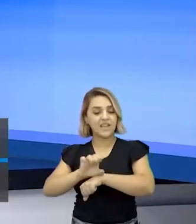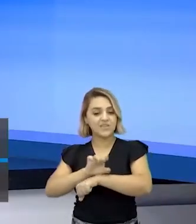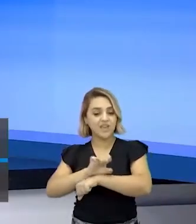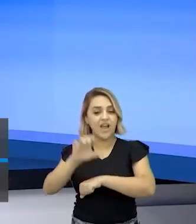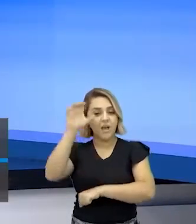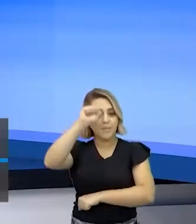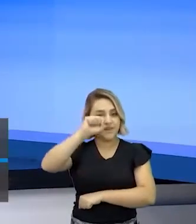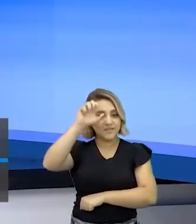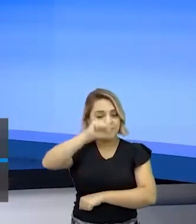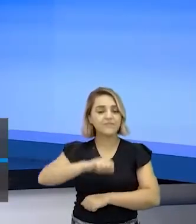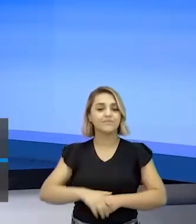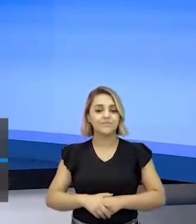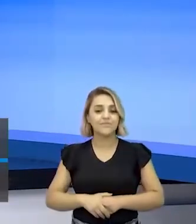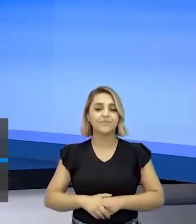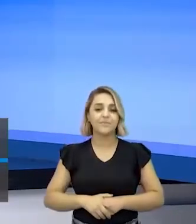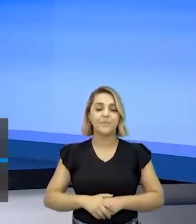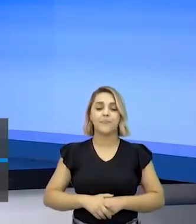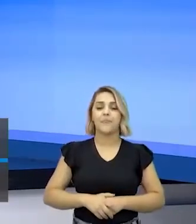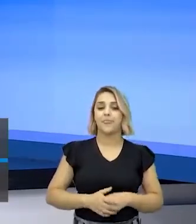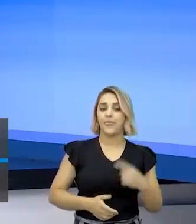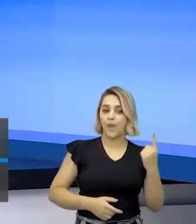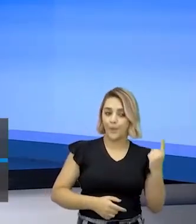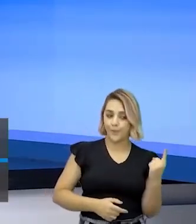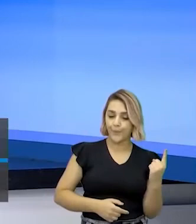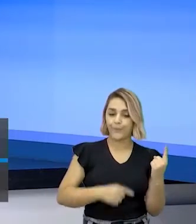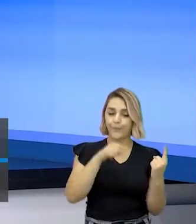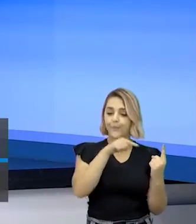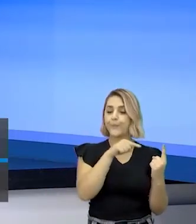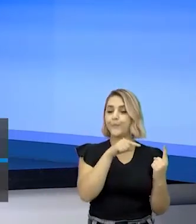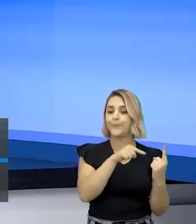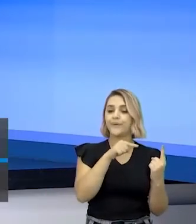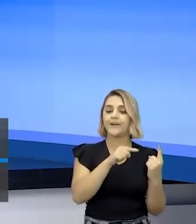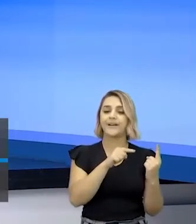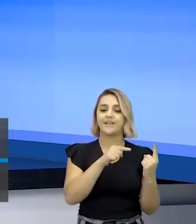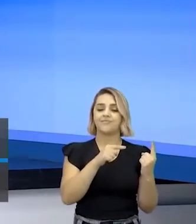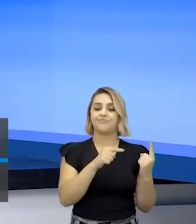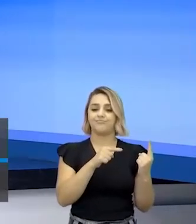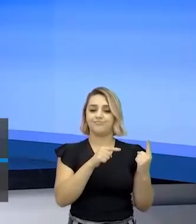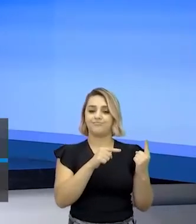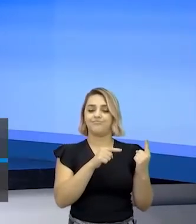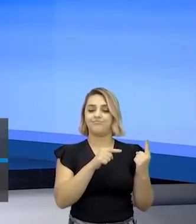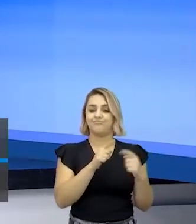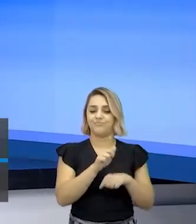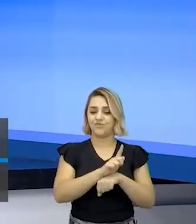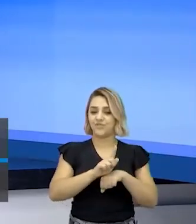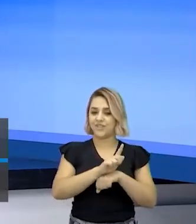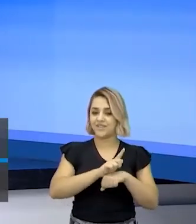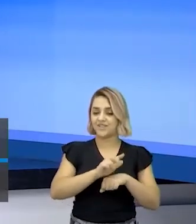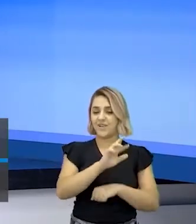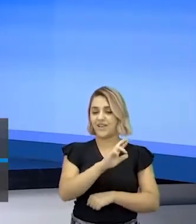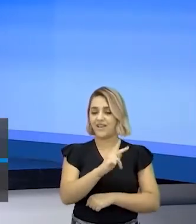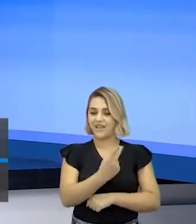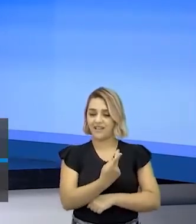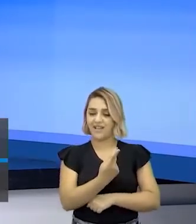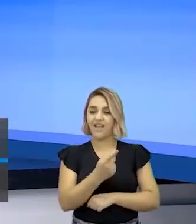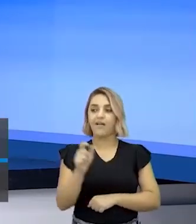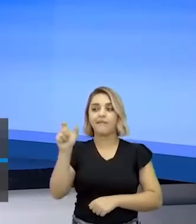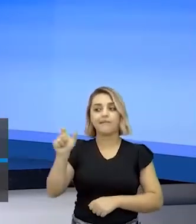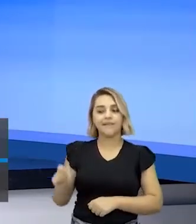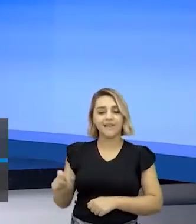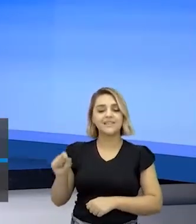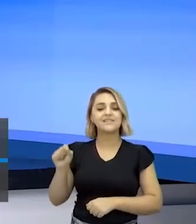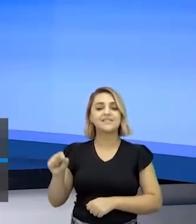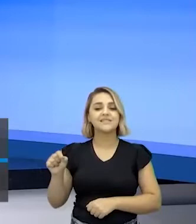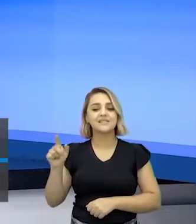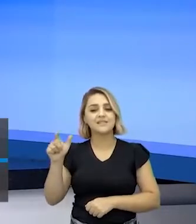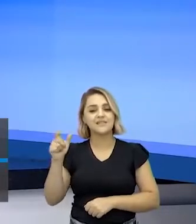do RH, que serei eu, e há um futuro empregado. Ou não? O Bruno. Então,